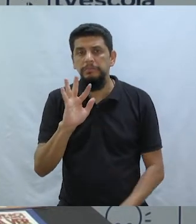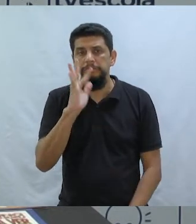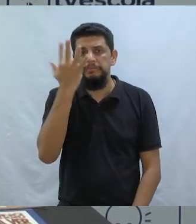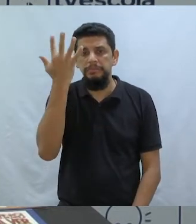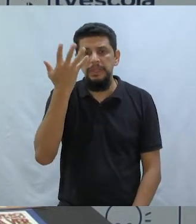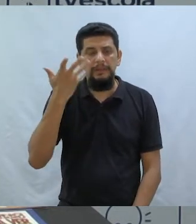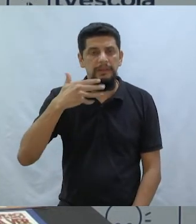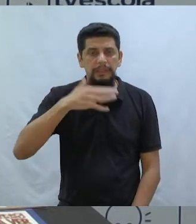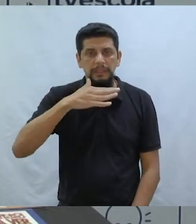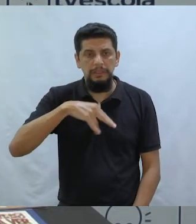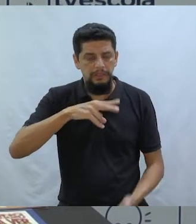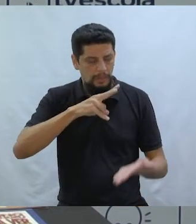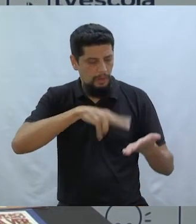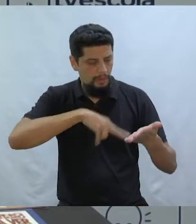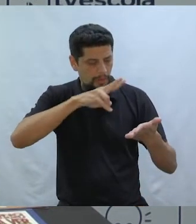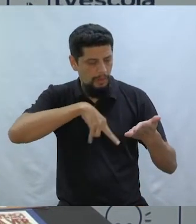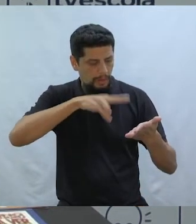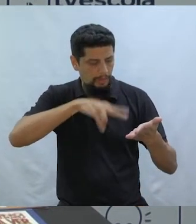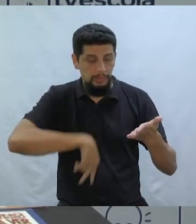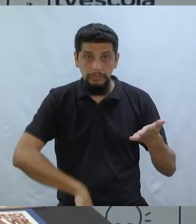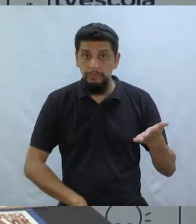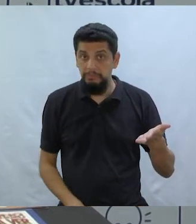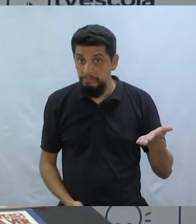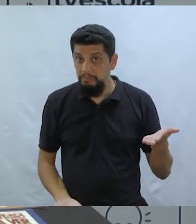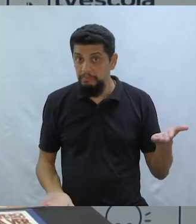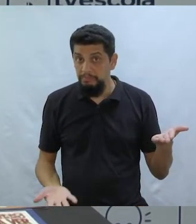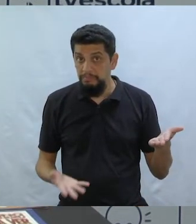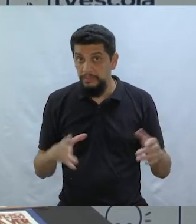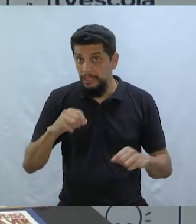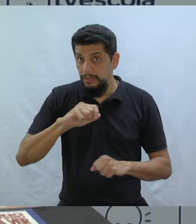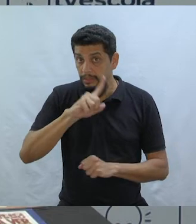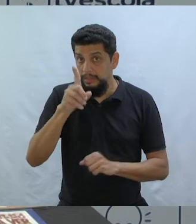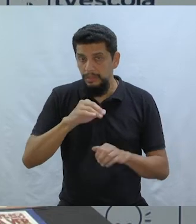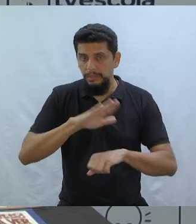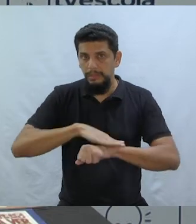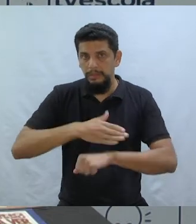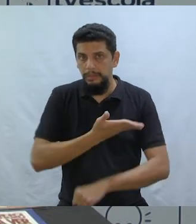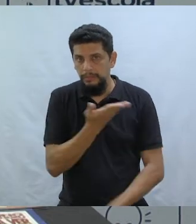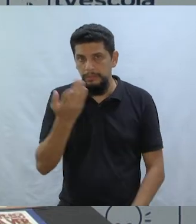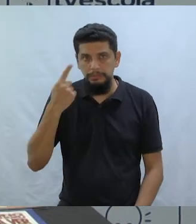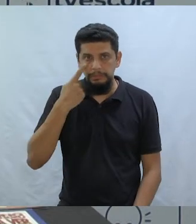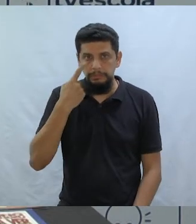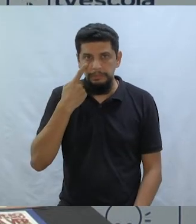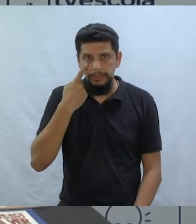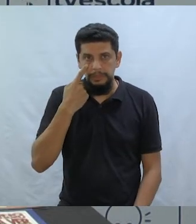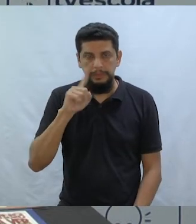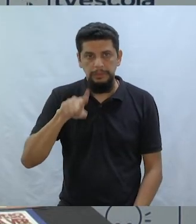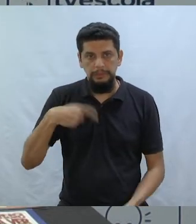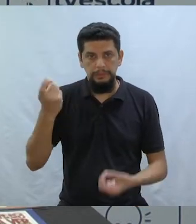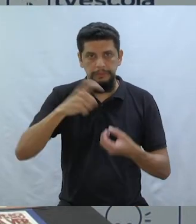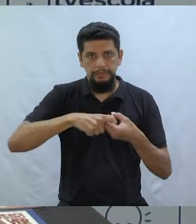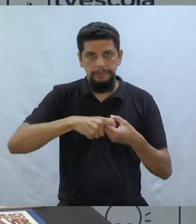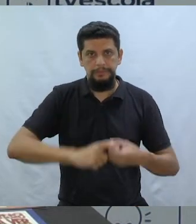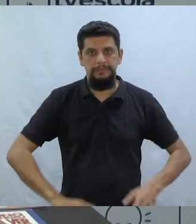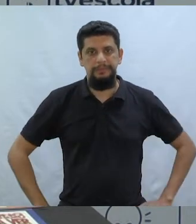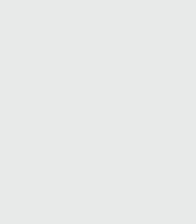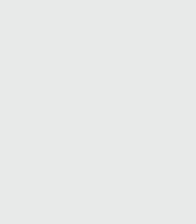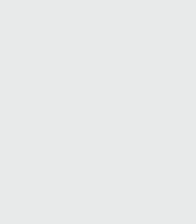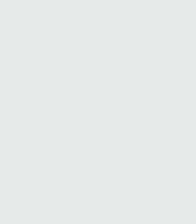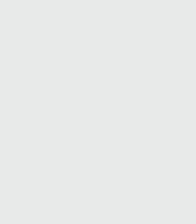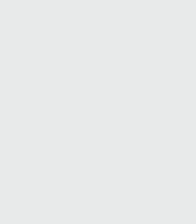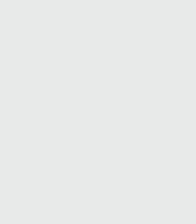acontecer para que essas crianças não fizessem essa leitura de dia vou dar mais um tempo para você e eu volto